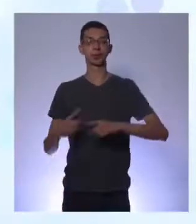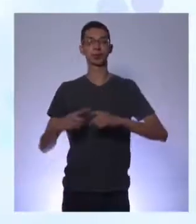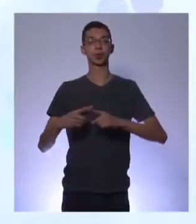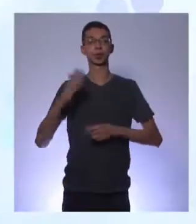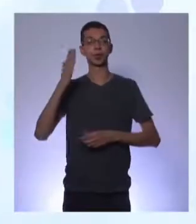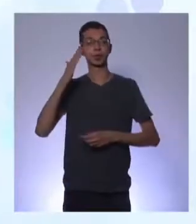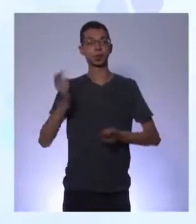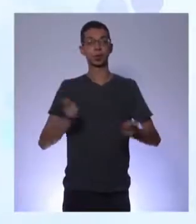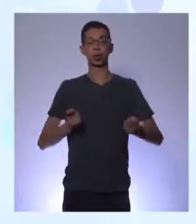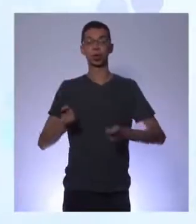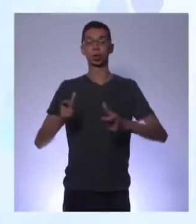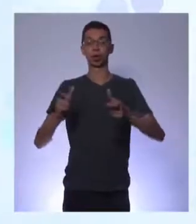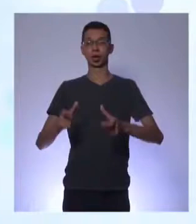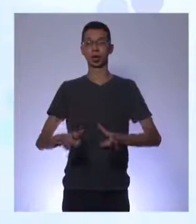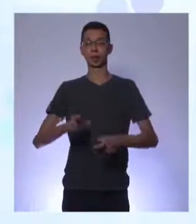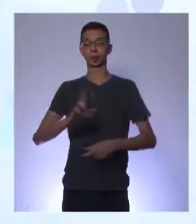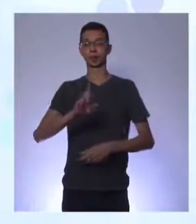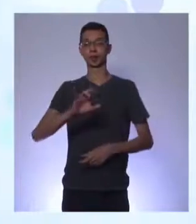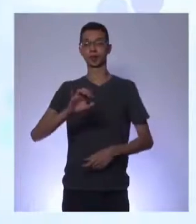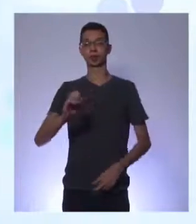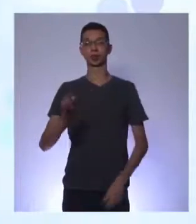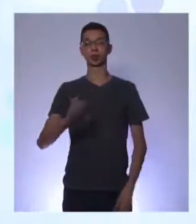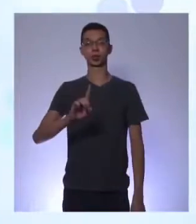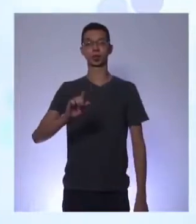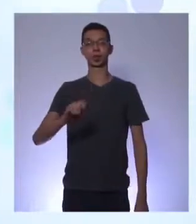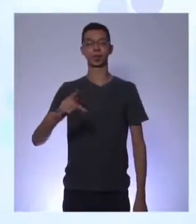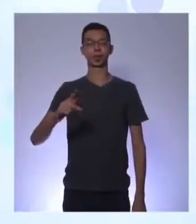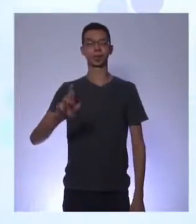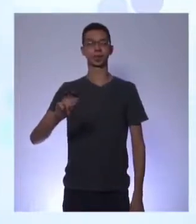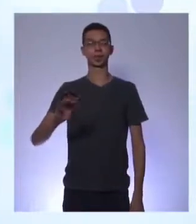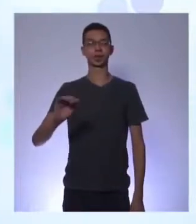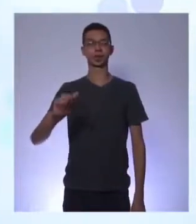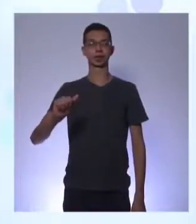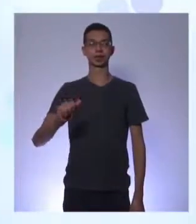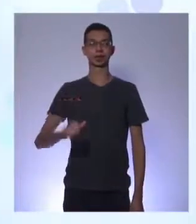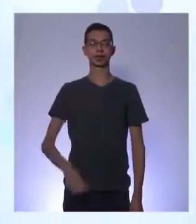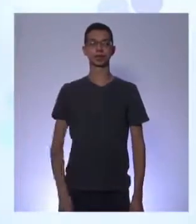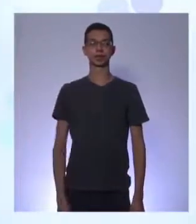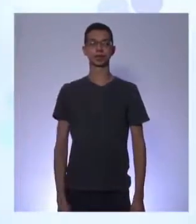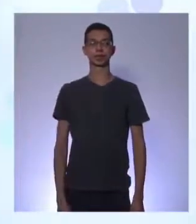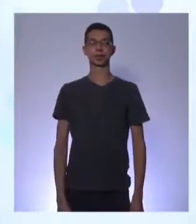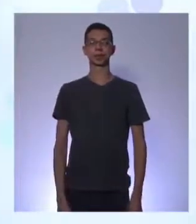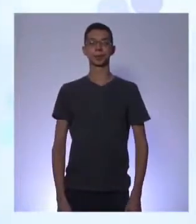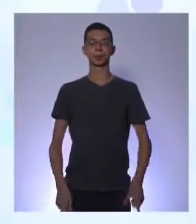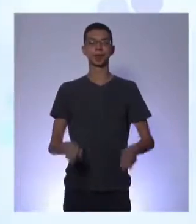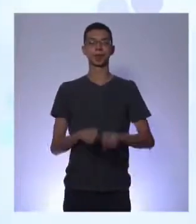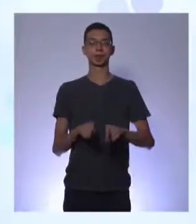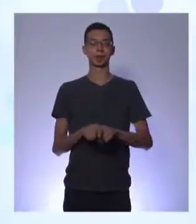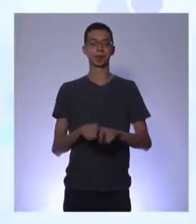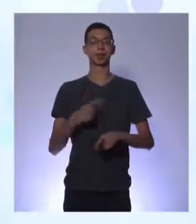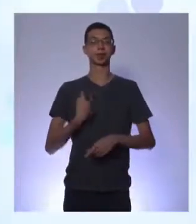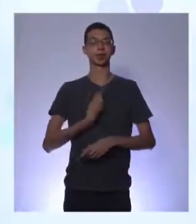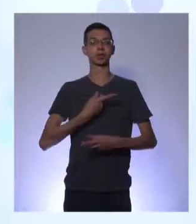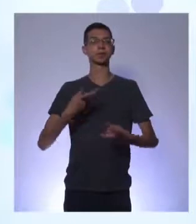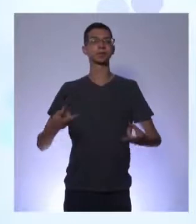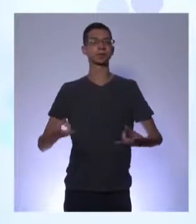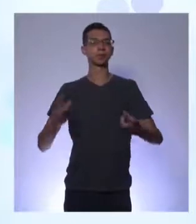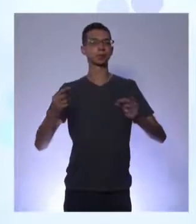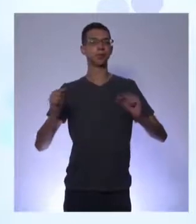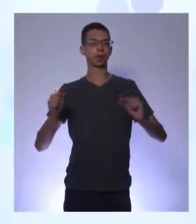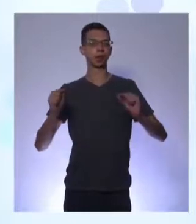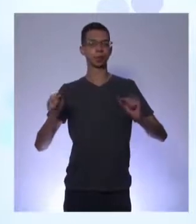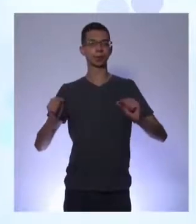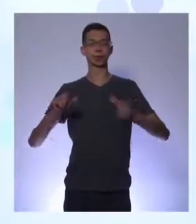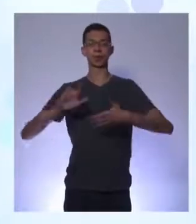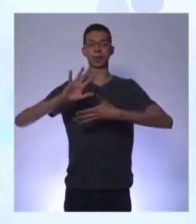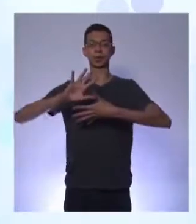controle do Rio da Prata, que nós veremos nas aulas sobre a Guerra do Paraguai, mas irá dividir ali a América